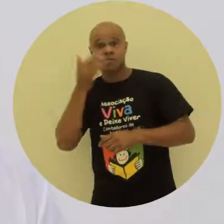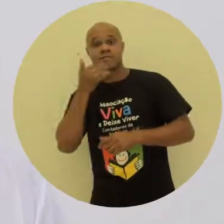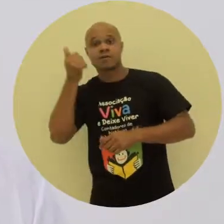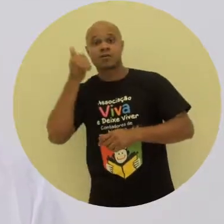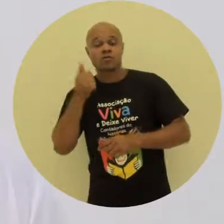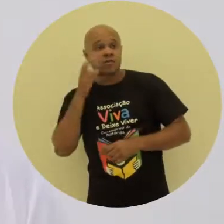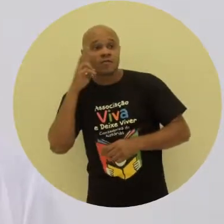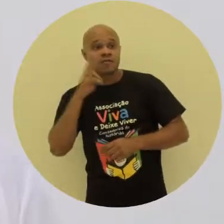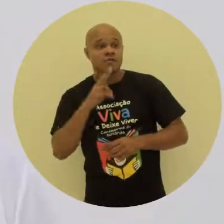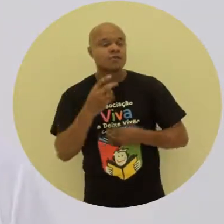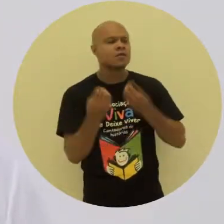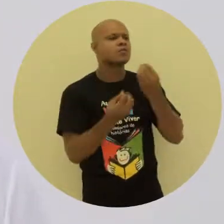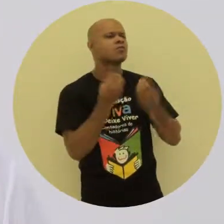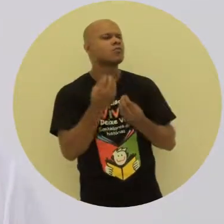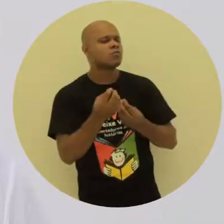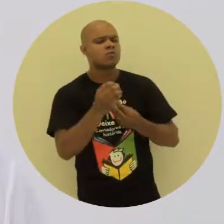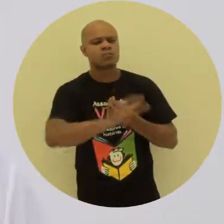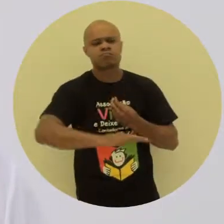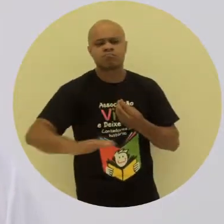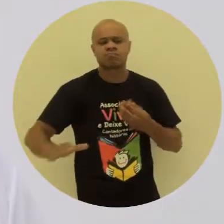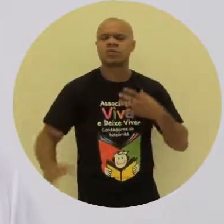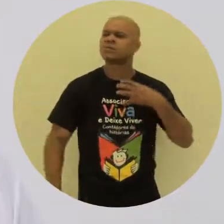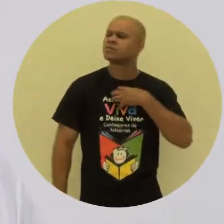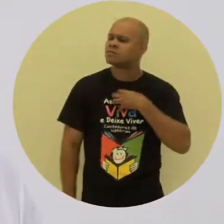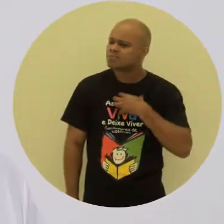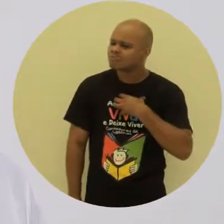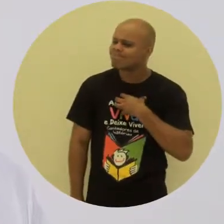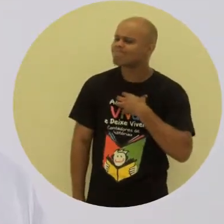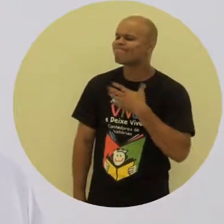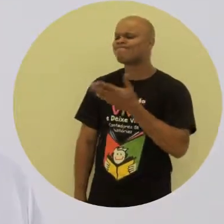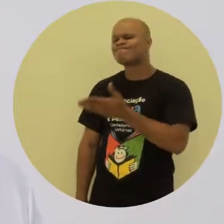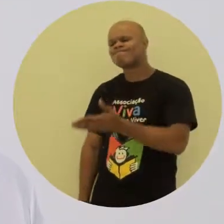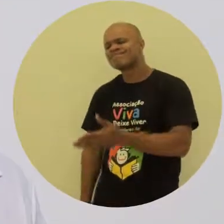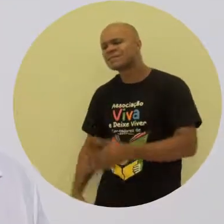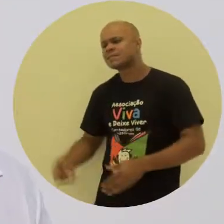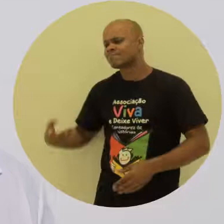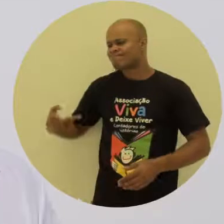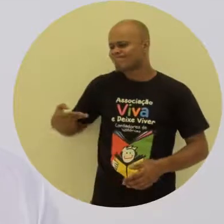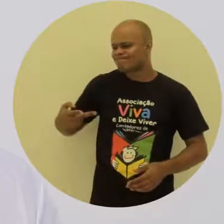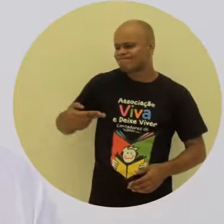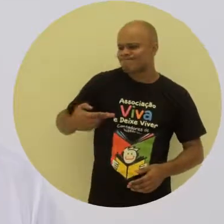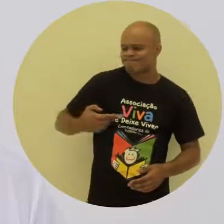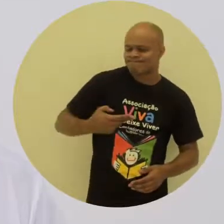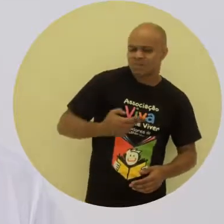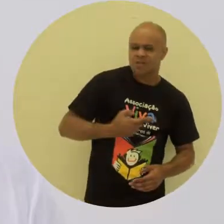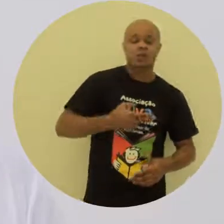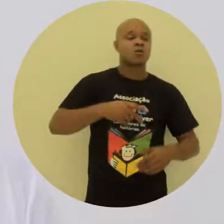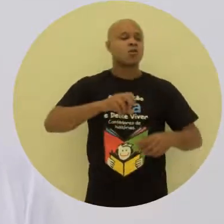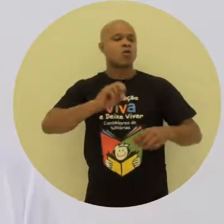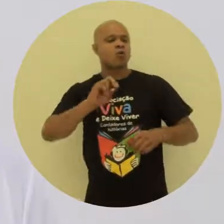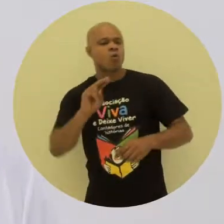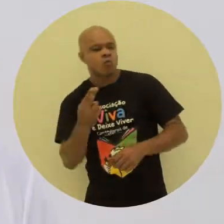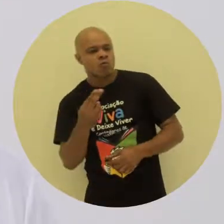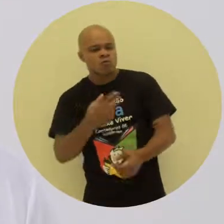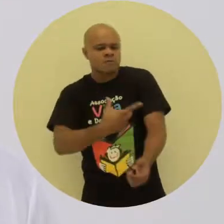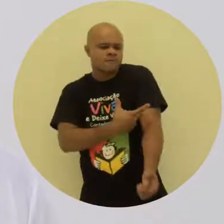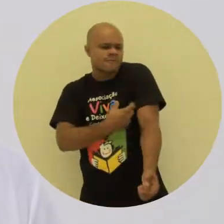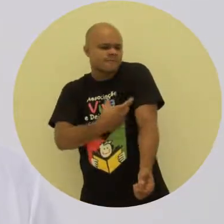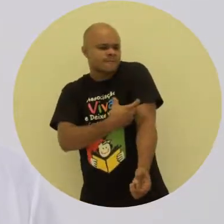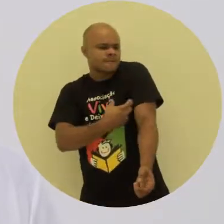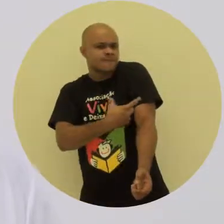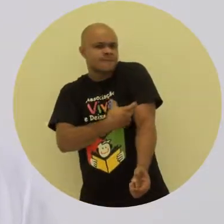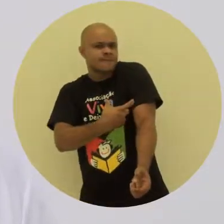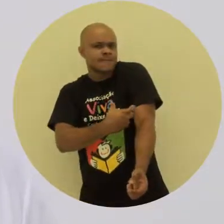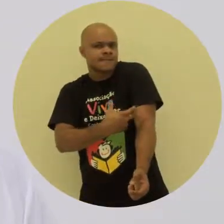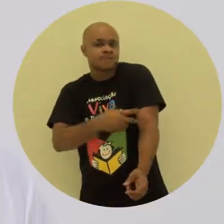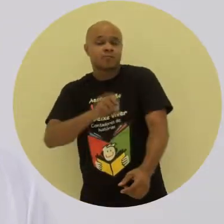A criança que está mais traumatizada, a criança que vai fazer uma cirurgia, a criança que precisa fazer um exame,